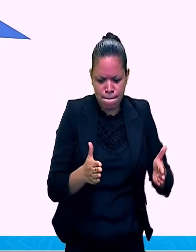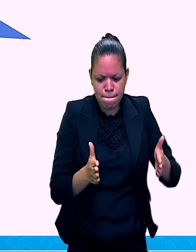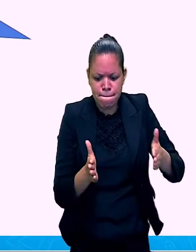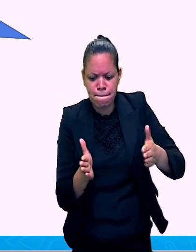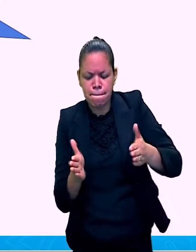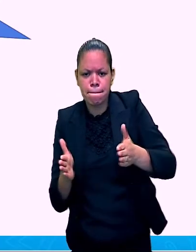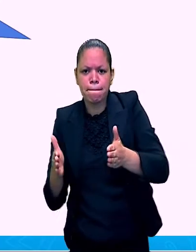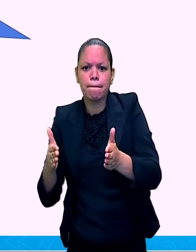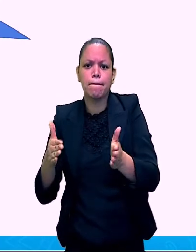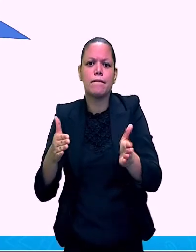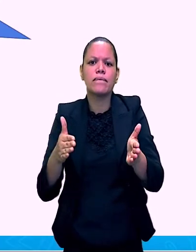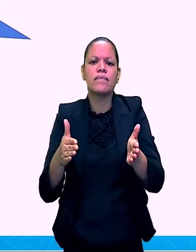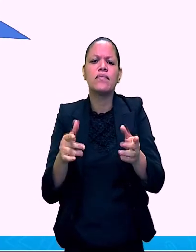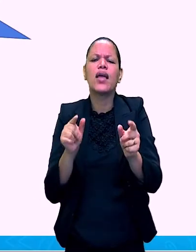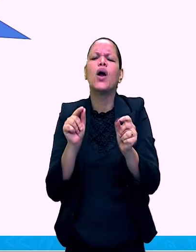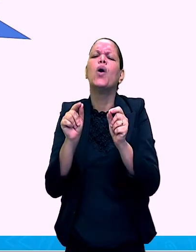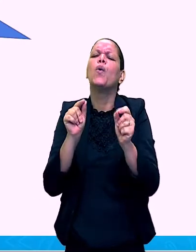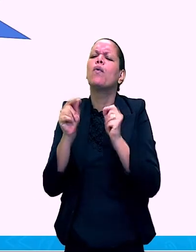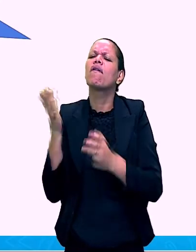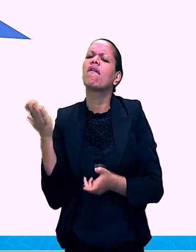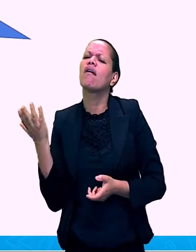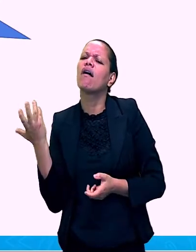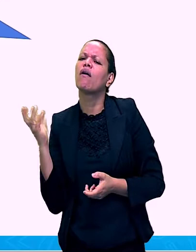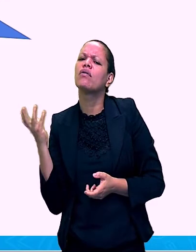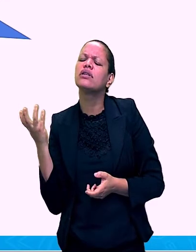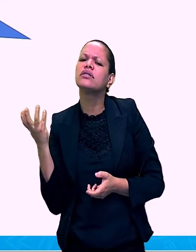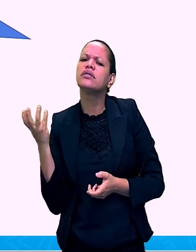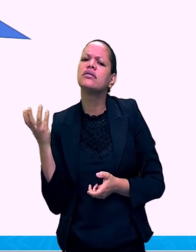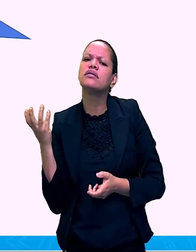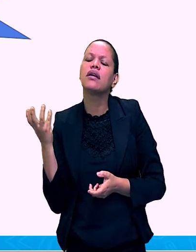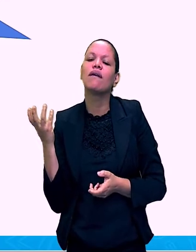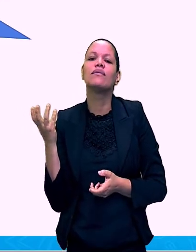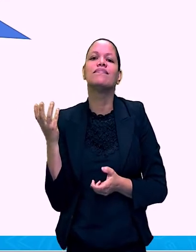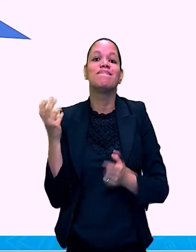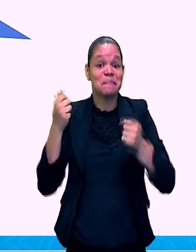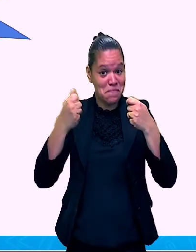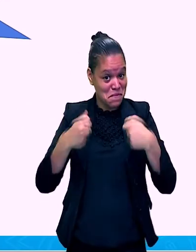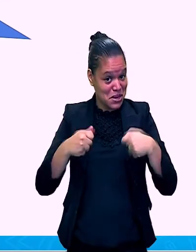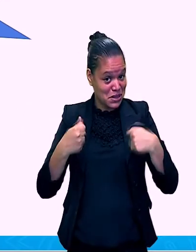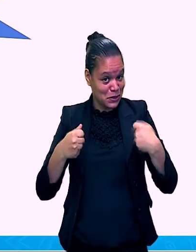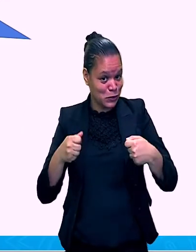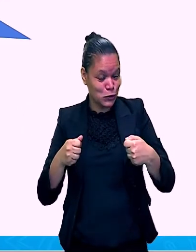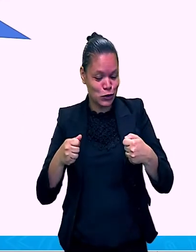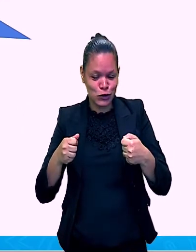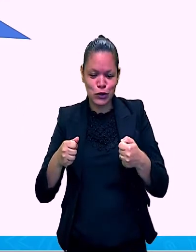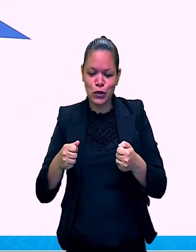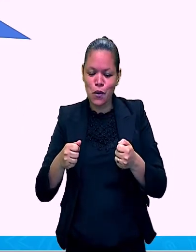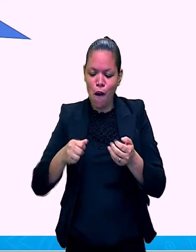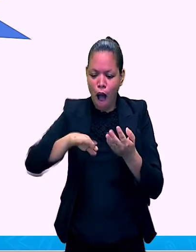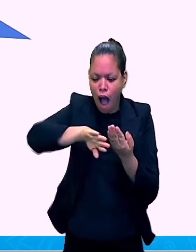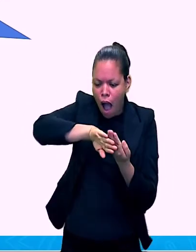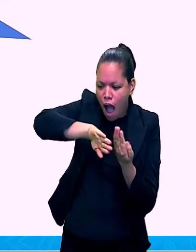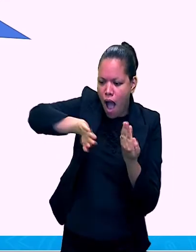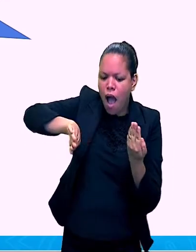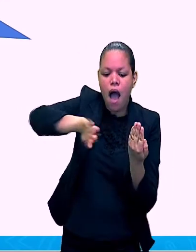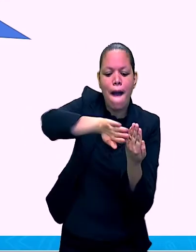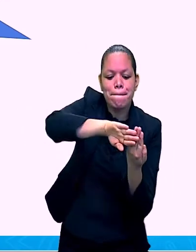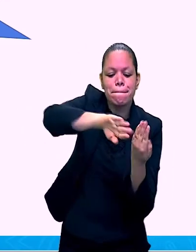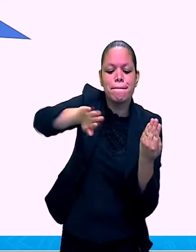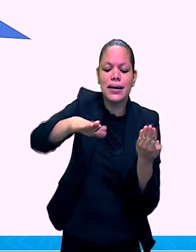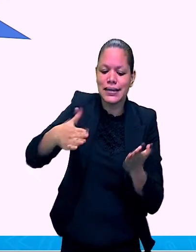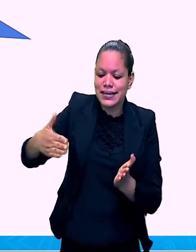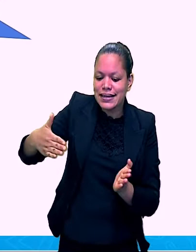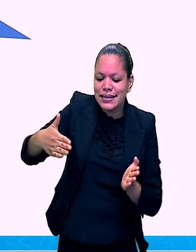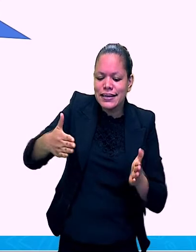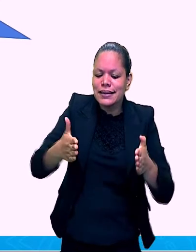que foi necessário com a criação das cidades? Abrir caminhos e estradas, isso mesmo. Por quê? Esse povo